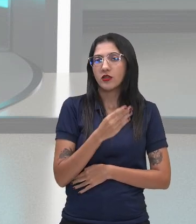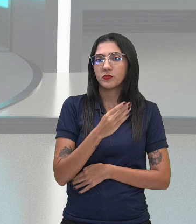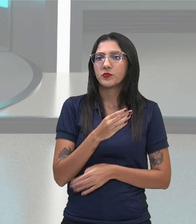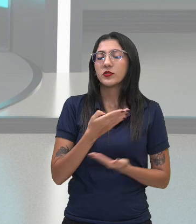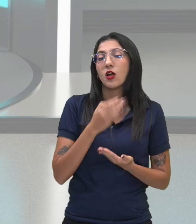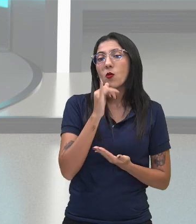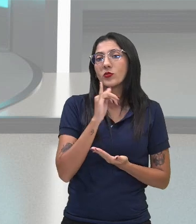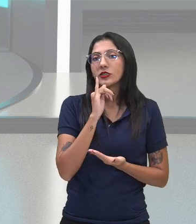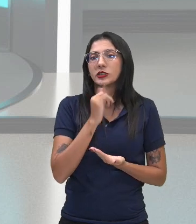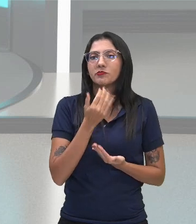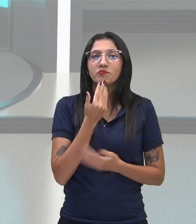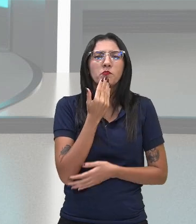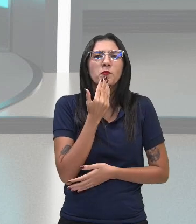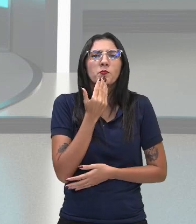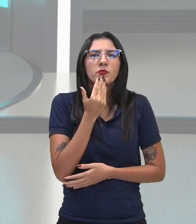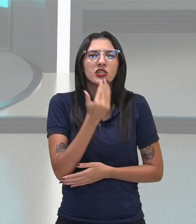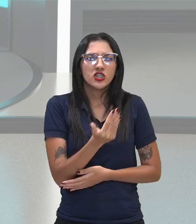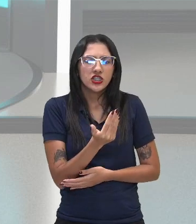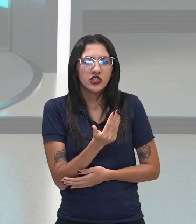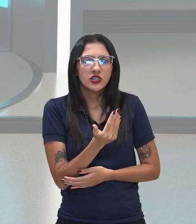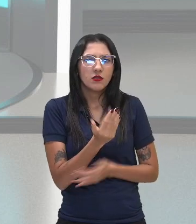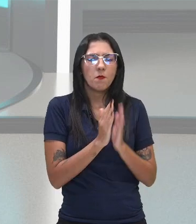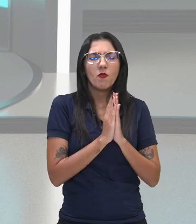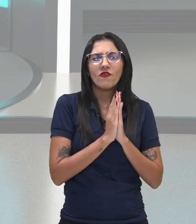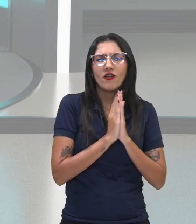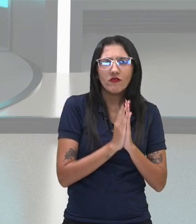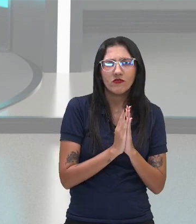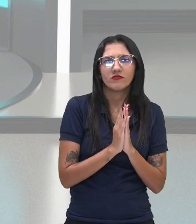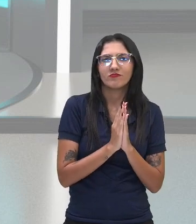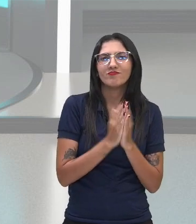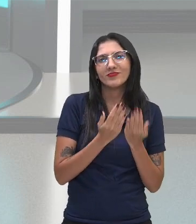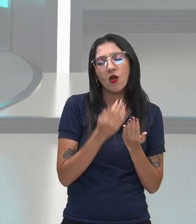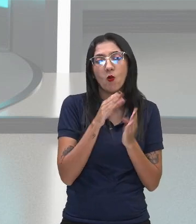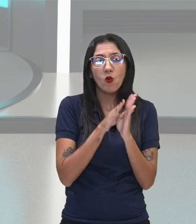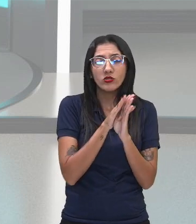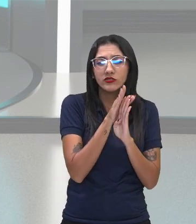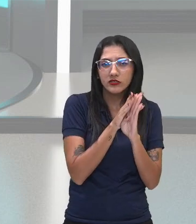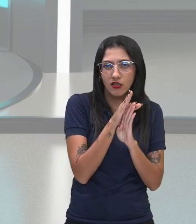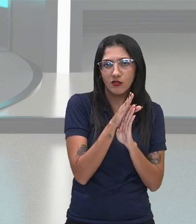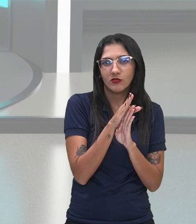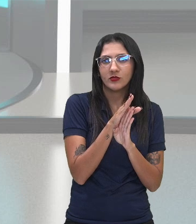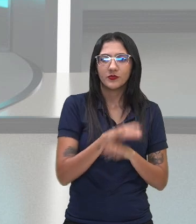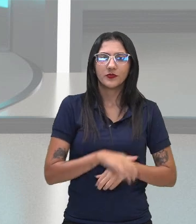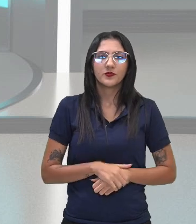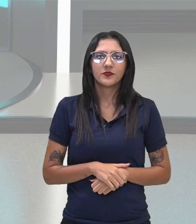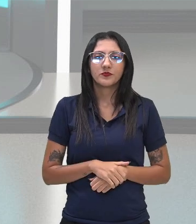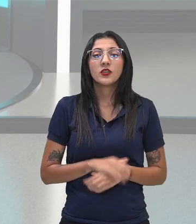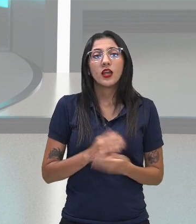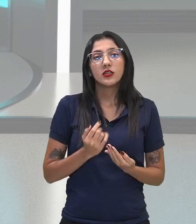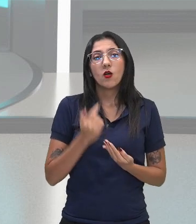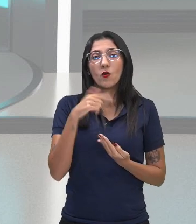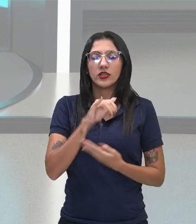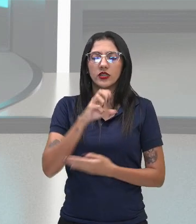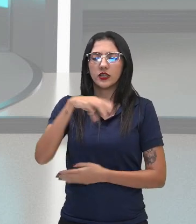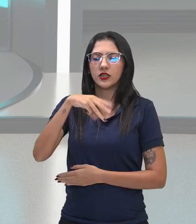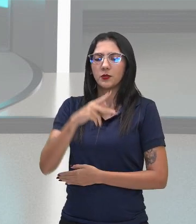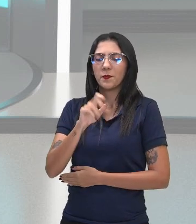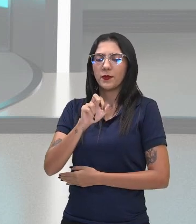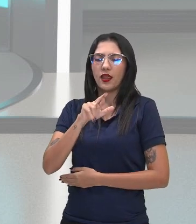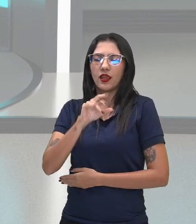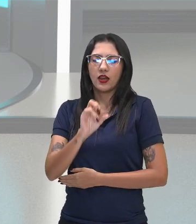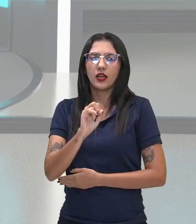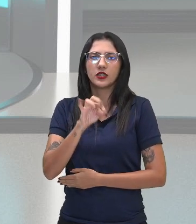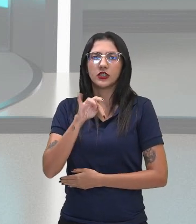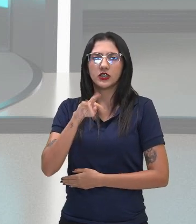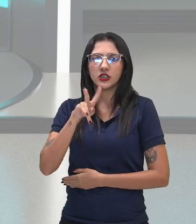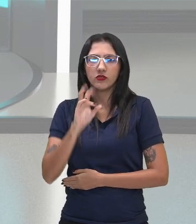por favor entenda, é um pedido, um conselho. Então, o modo imperativo ele é muito usado